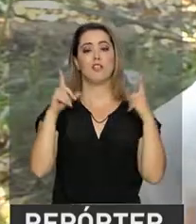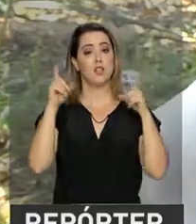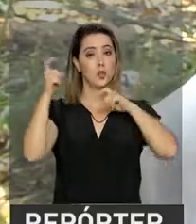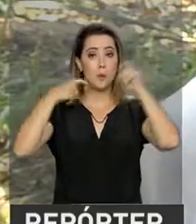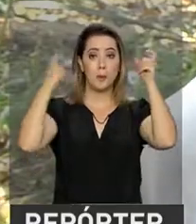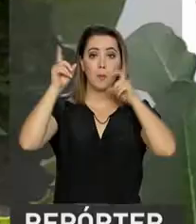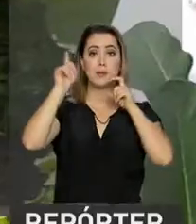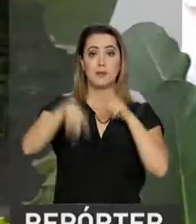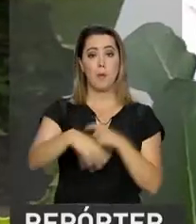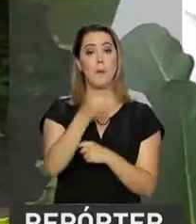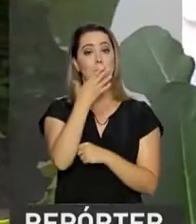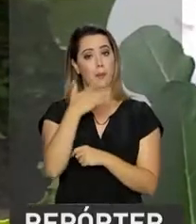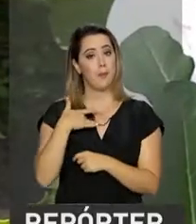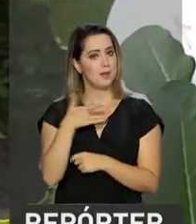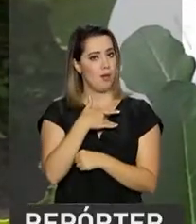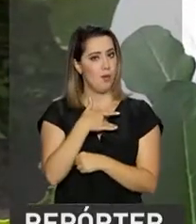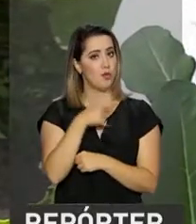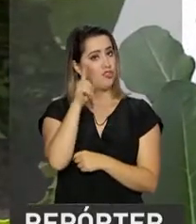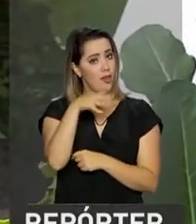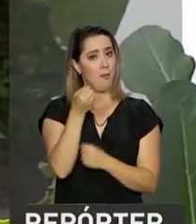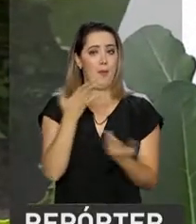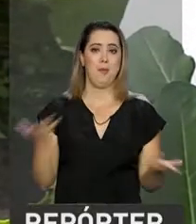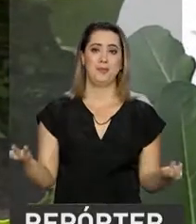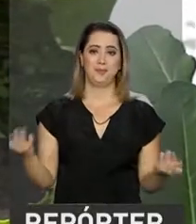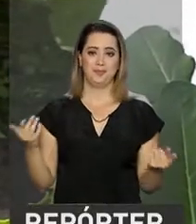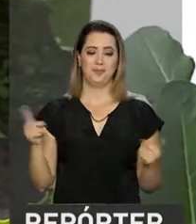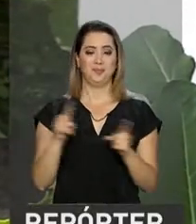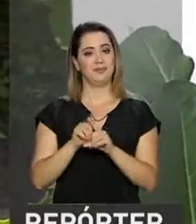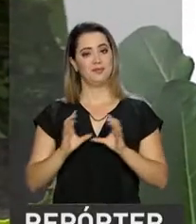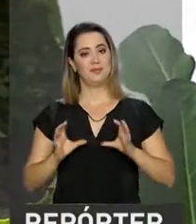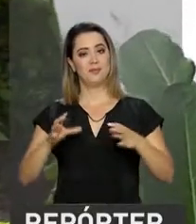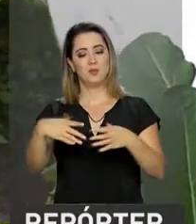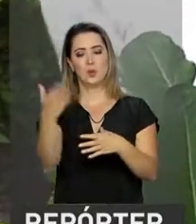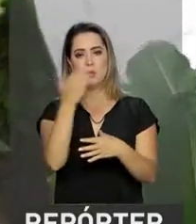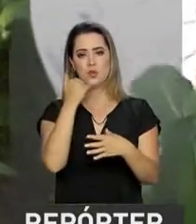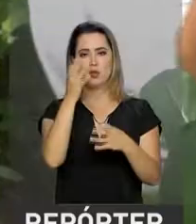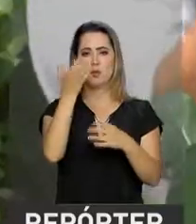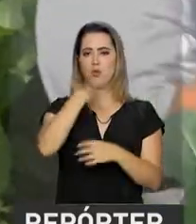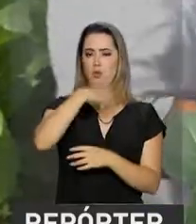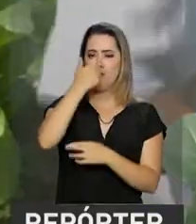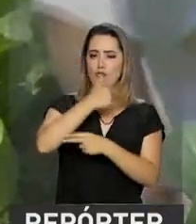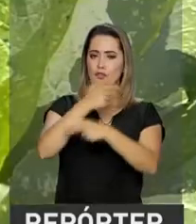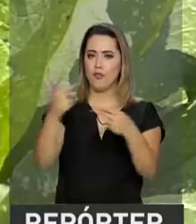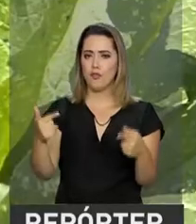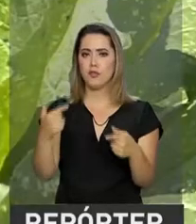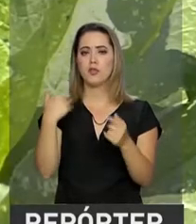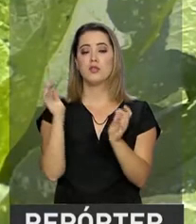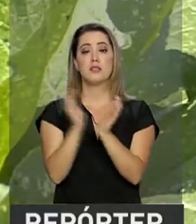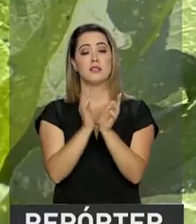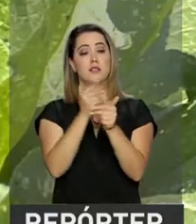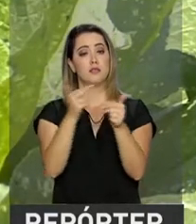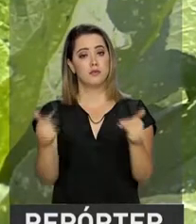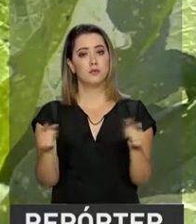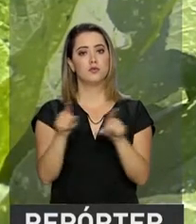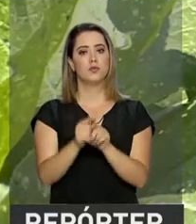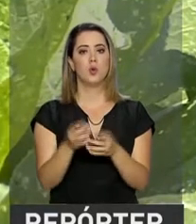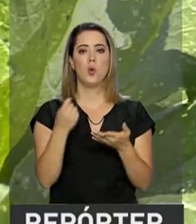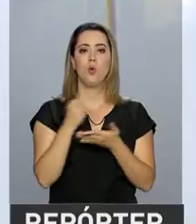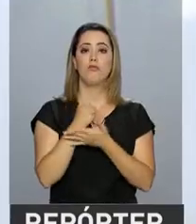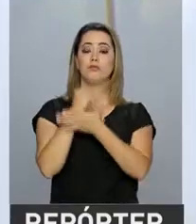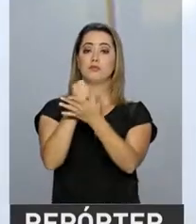boa e parte dos alimentos que dona cultiva como frutas legumes e verduras têm um destino para lá de